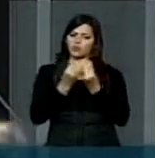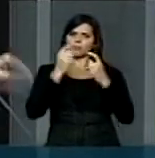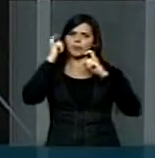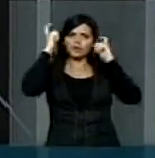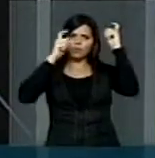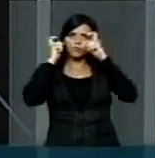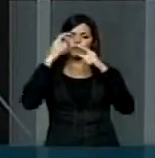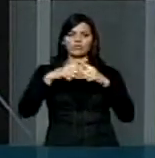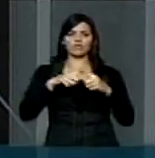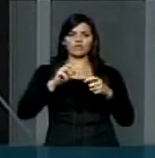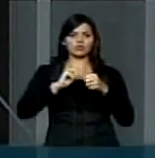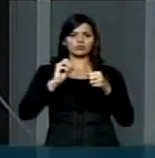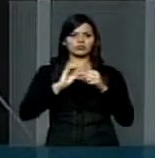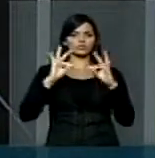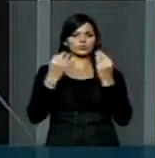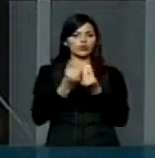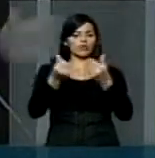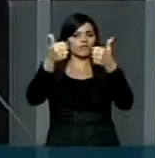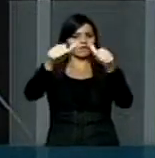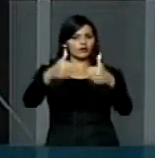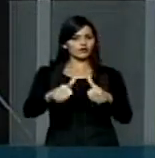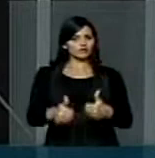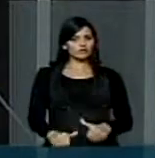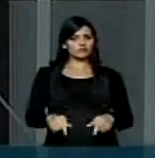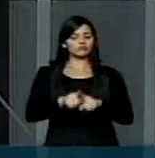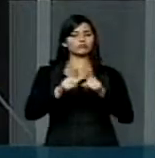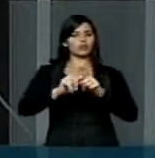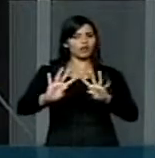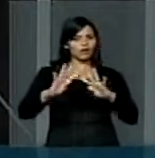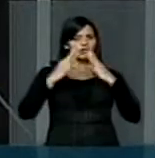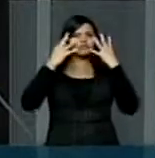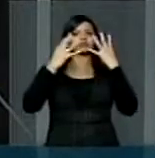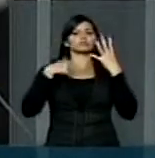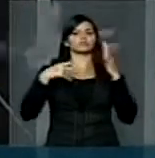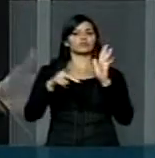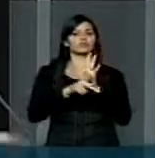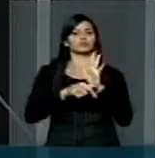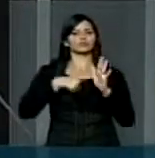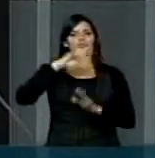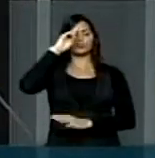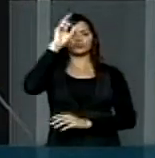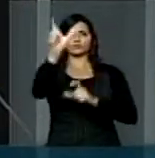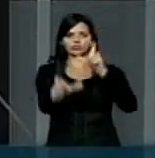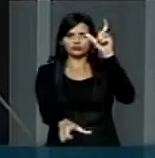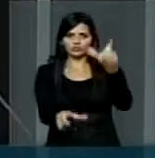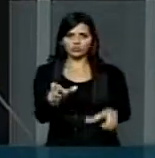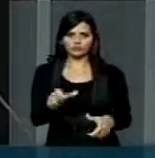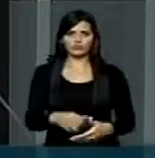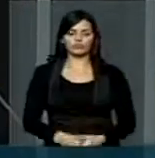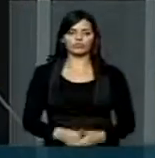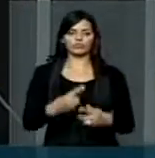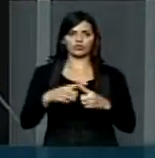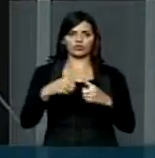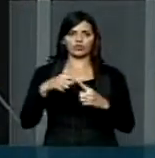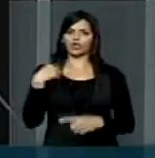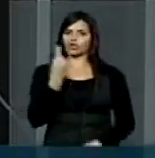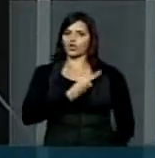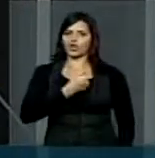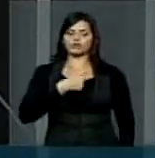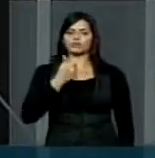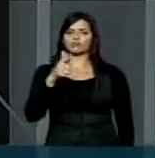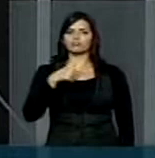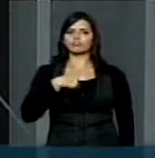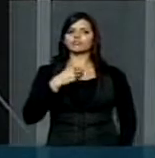preocupações, fazer essas considerações e chamar a atenção de vossas excelências para que nós não